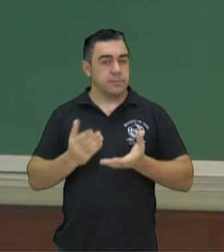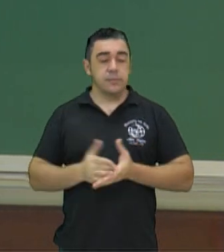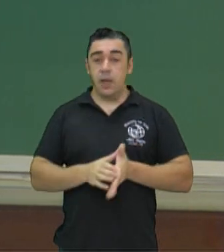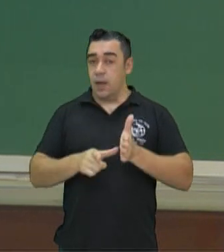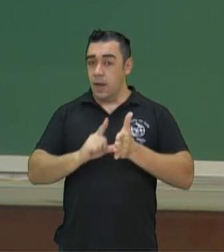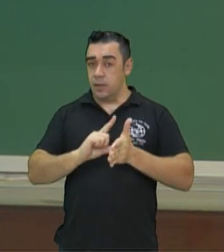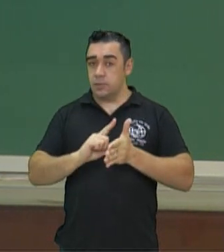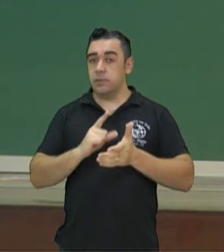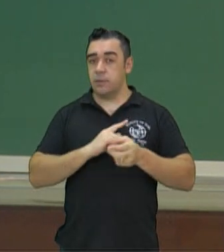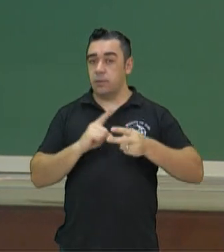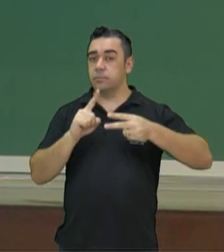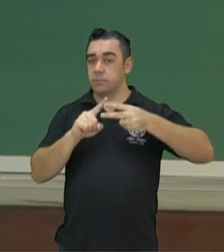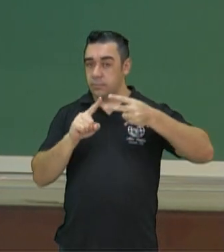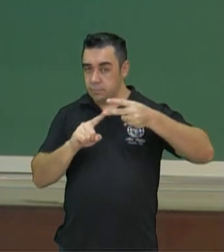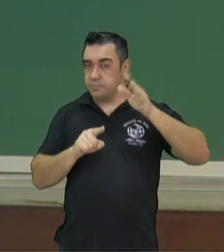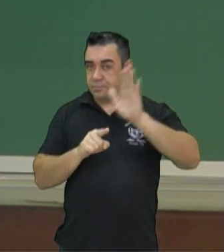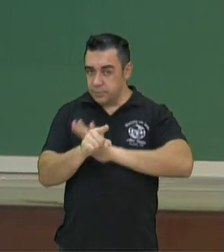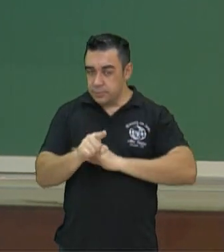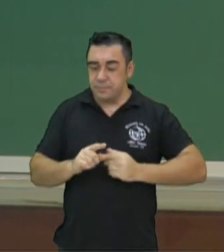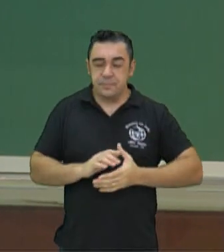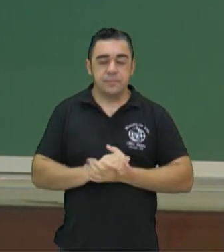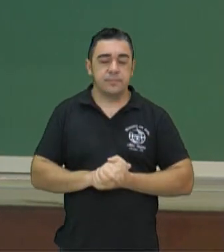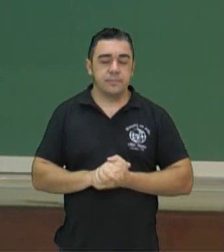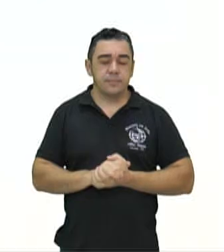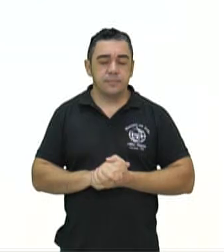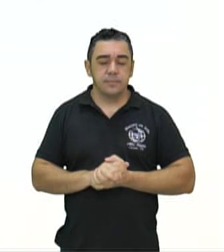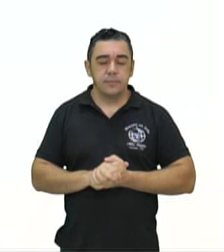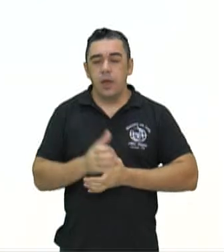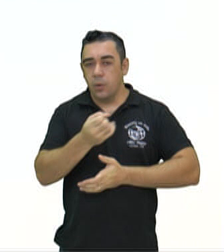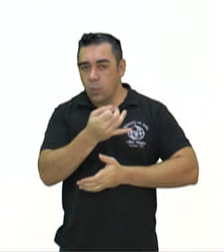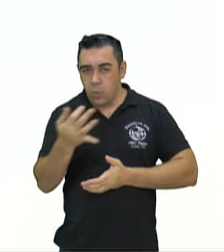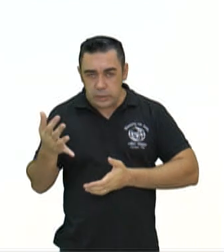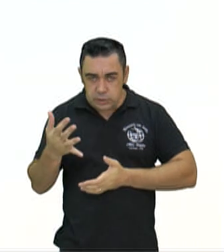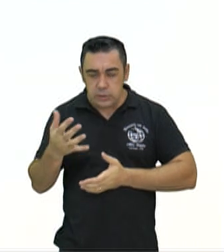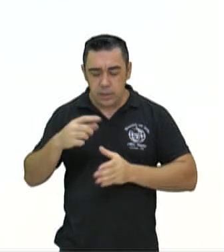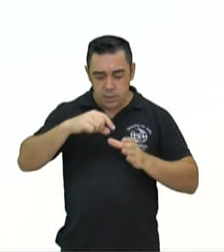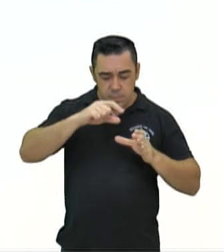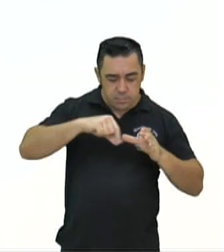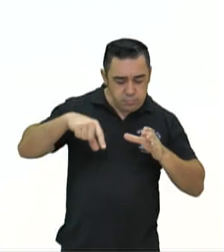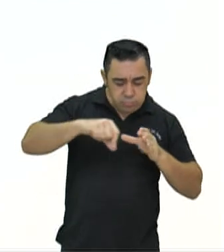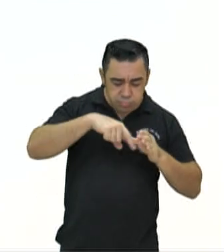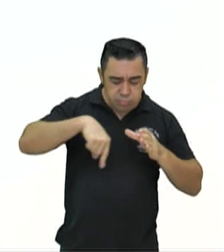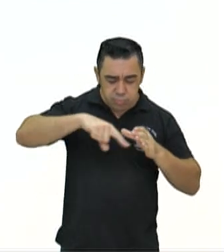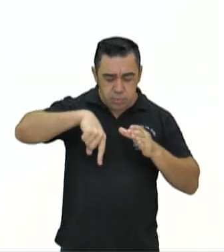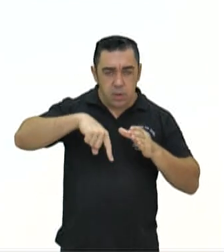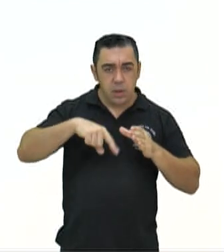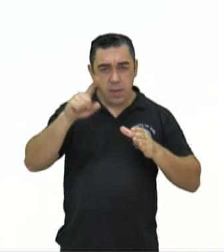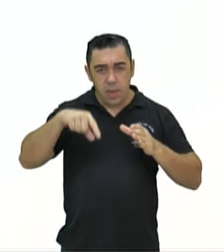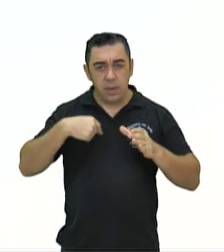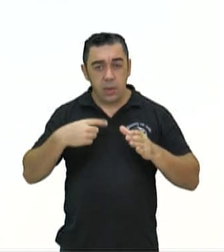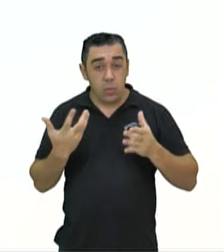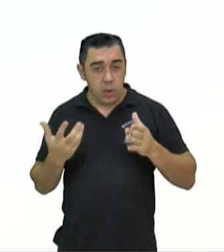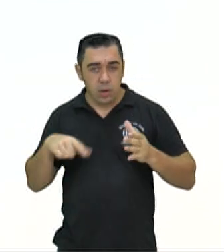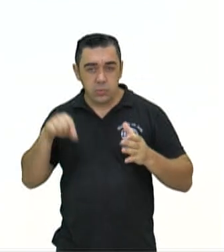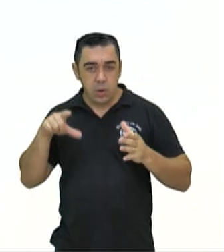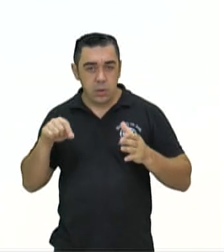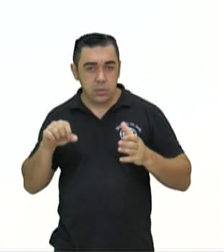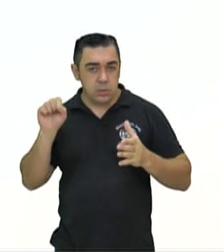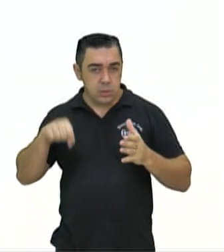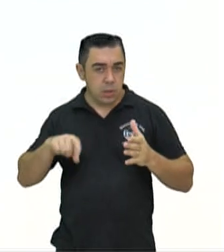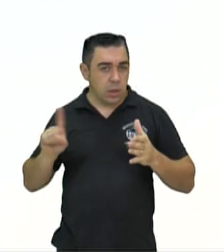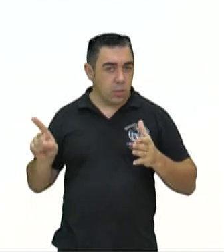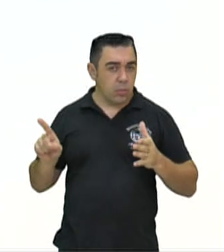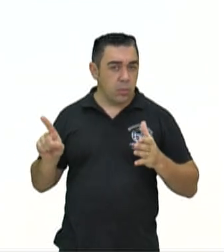Antes, vamos para as nossas perguntinhas. O número de objetos é igual ao número de posições? Sim ou